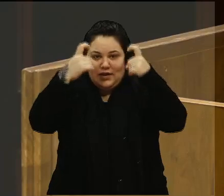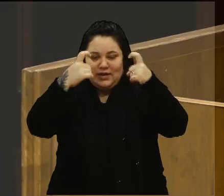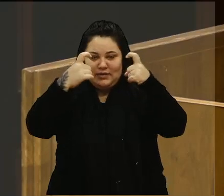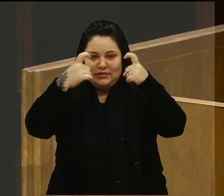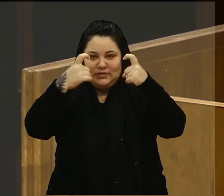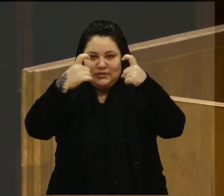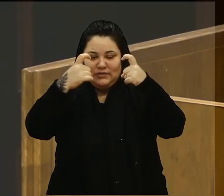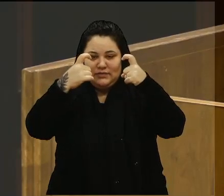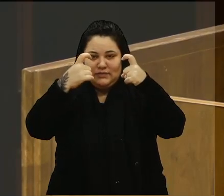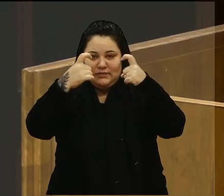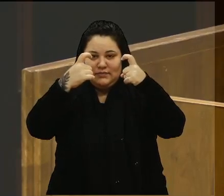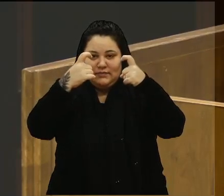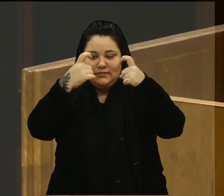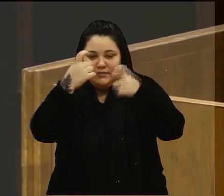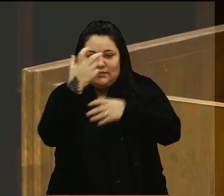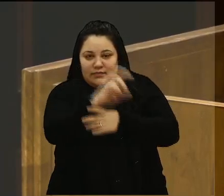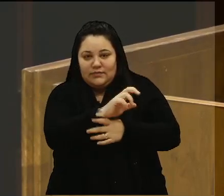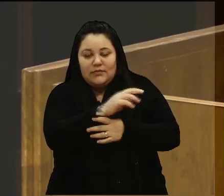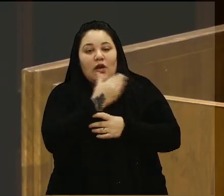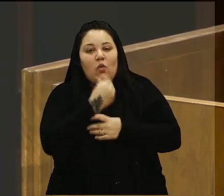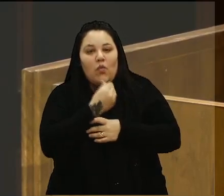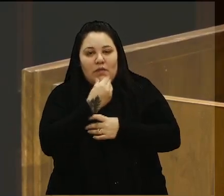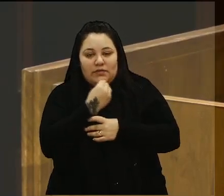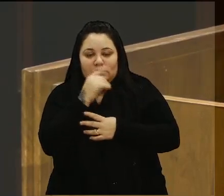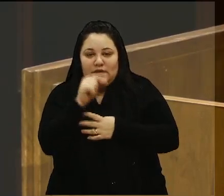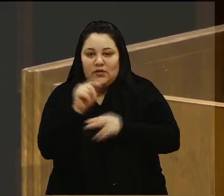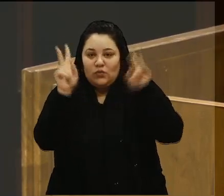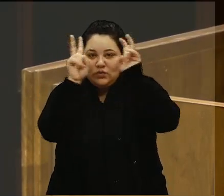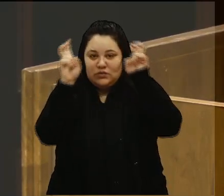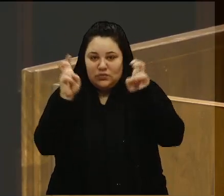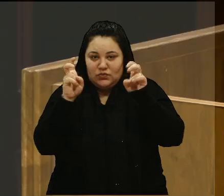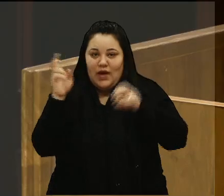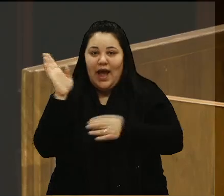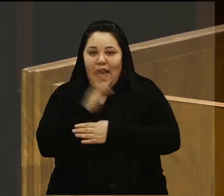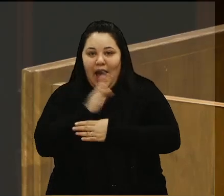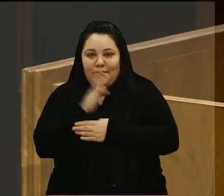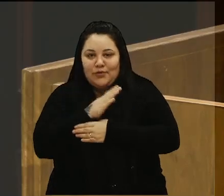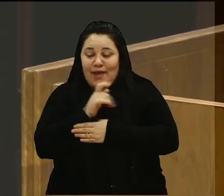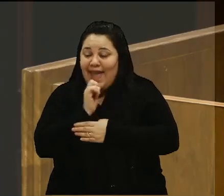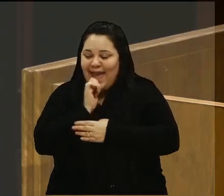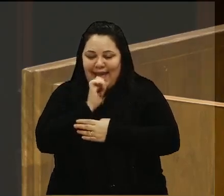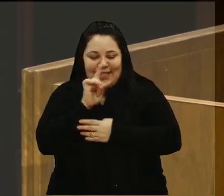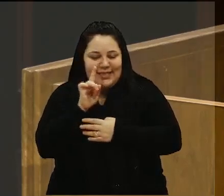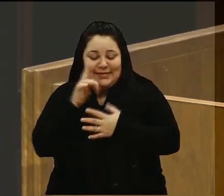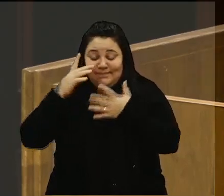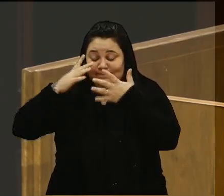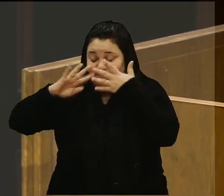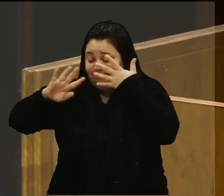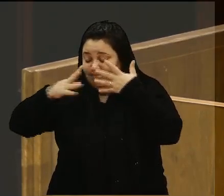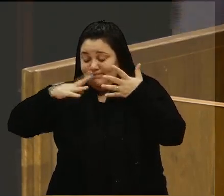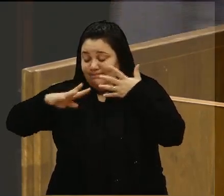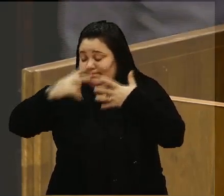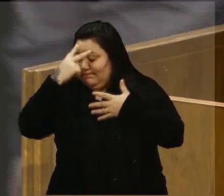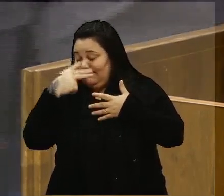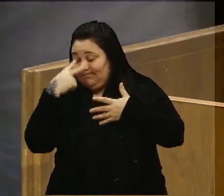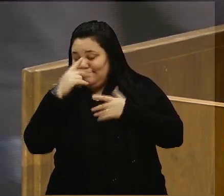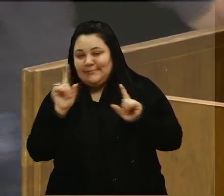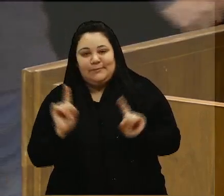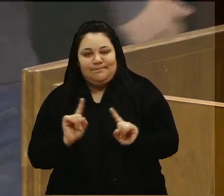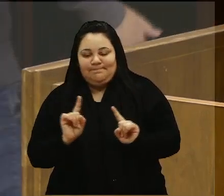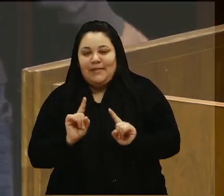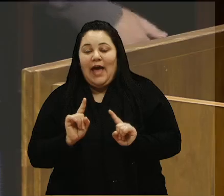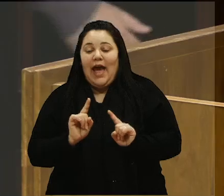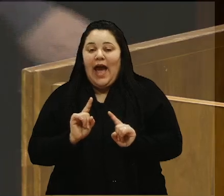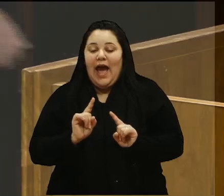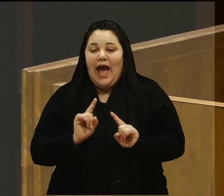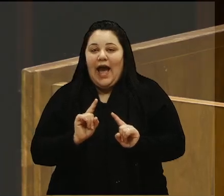o homem. Um tema urgente, real e ainda invisibilizado no debate público. Naquela